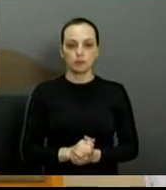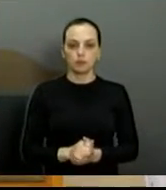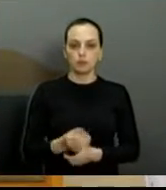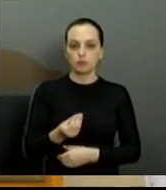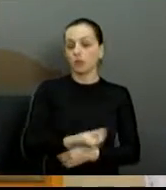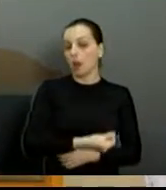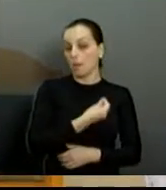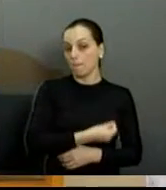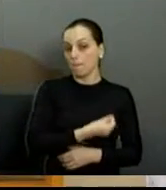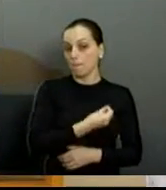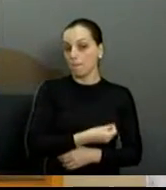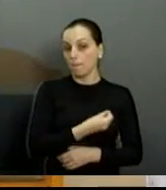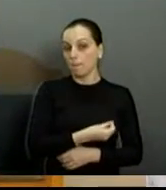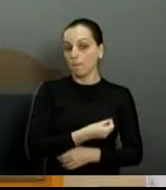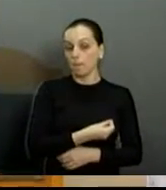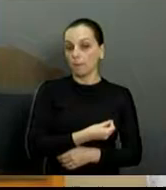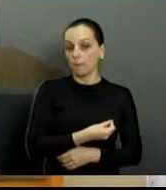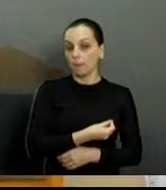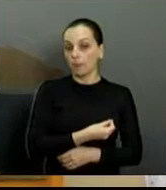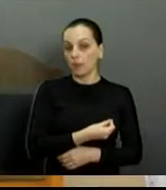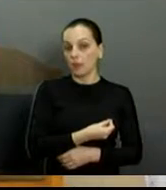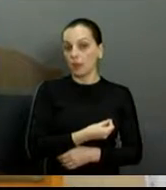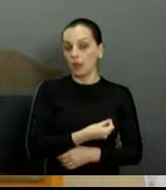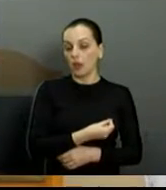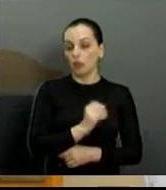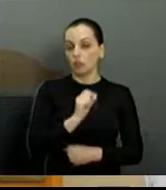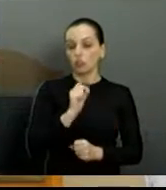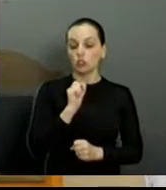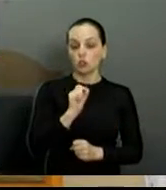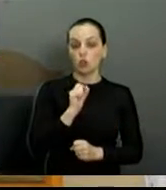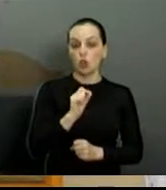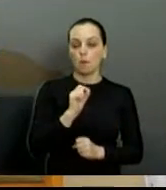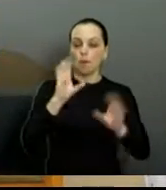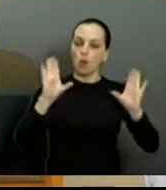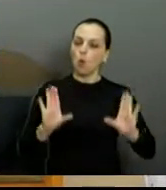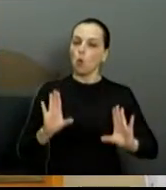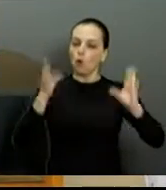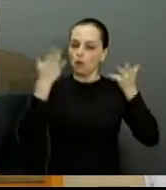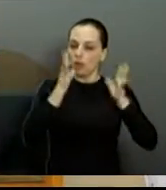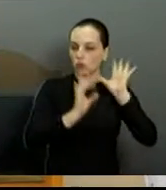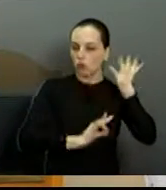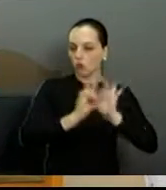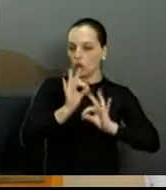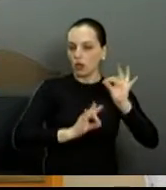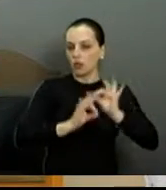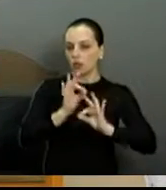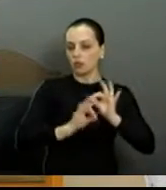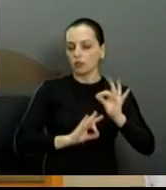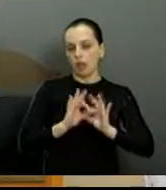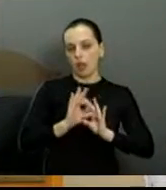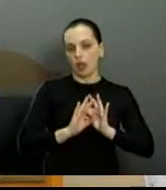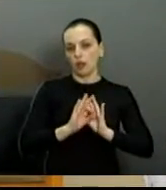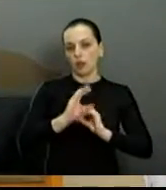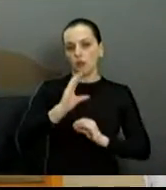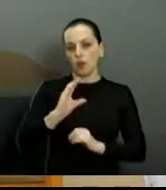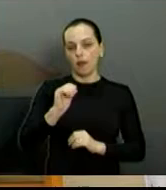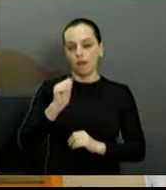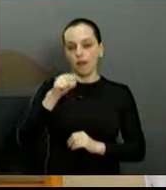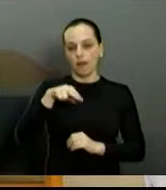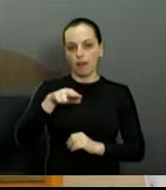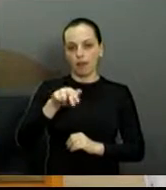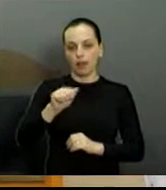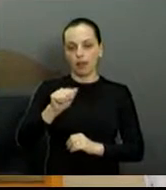abertura sobre um tratamento de confinamento de animais organizado pela associação dos fornecedores de cana de araraquara cana sol